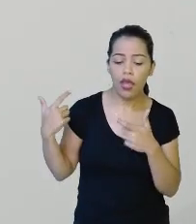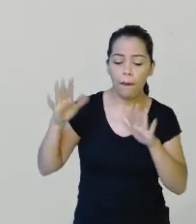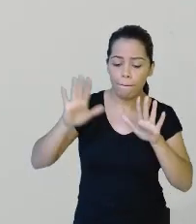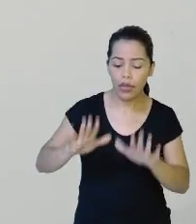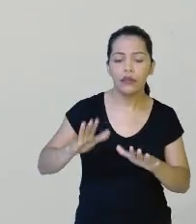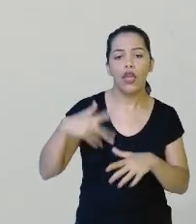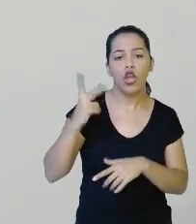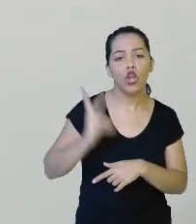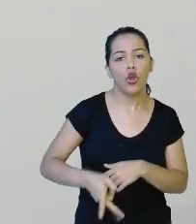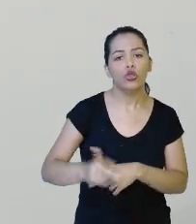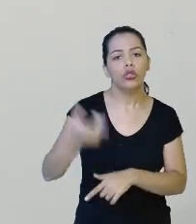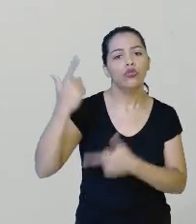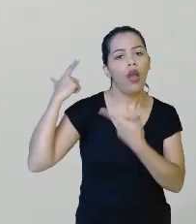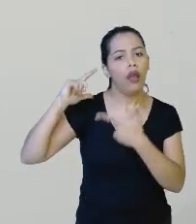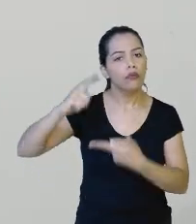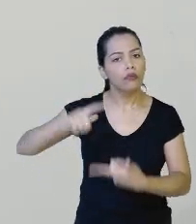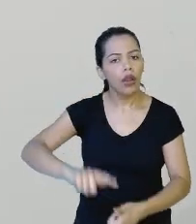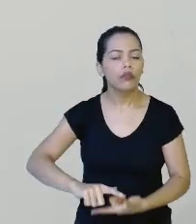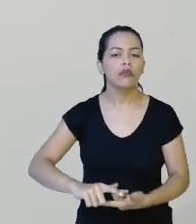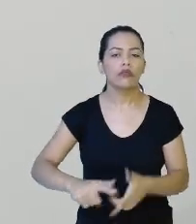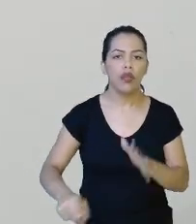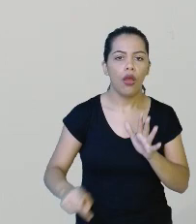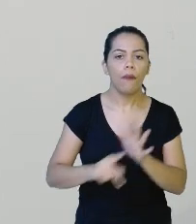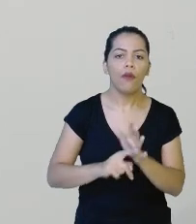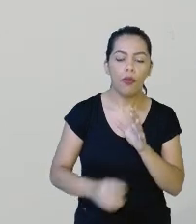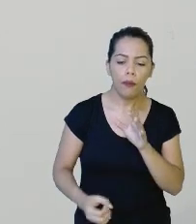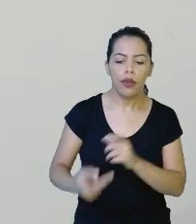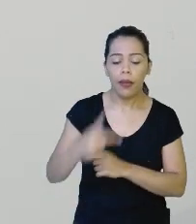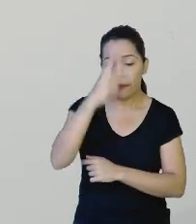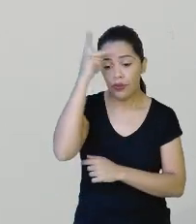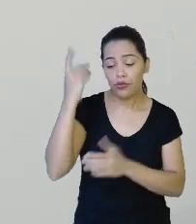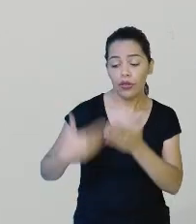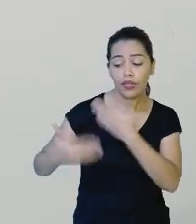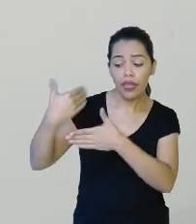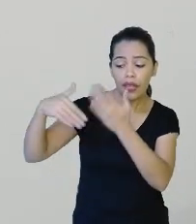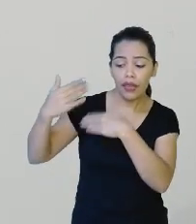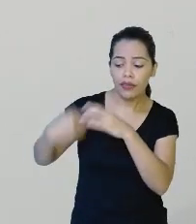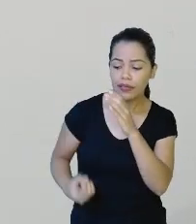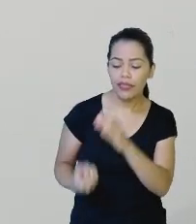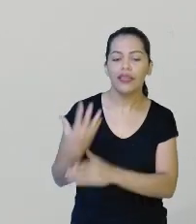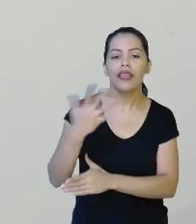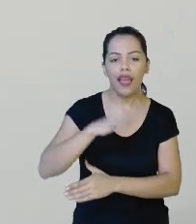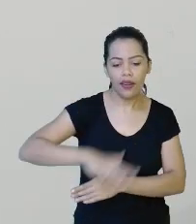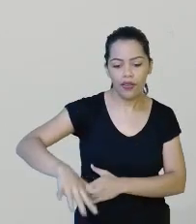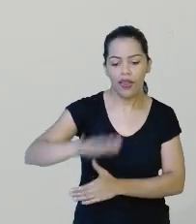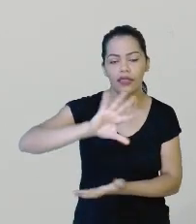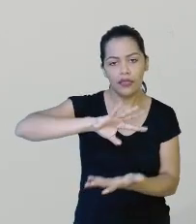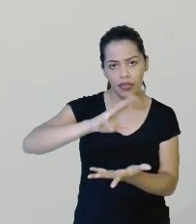africanos e dos povos que criaram essas comunidades, essas terras.